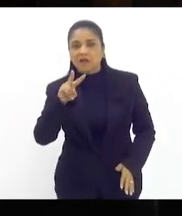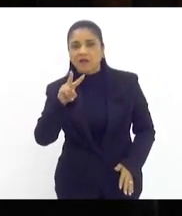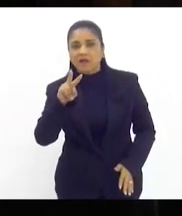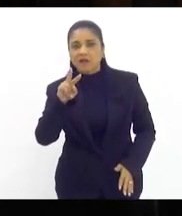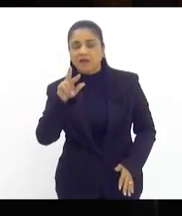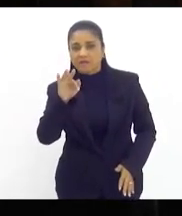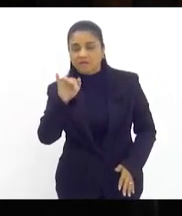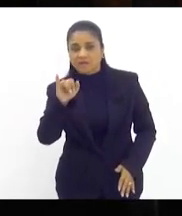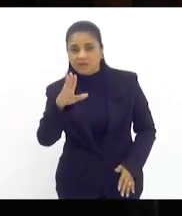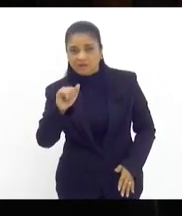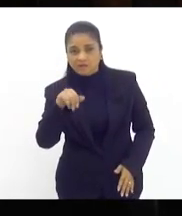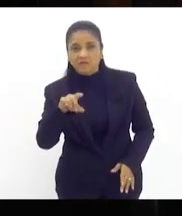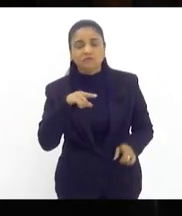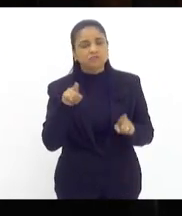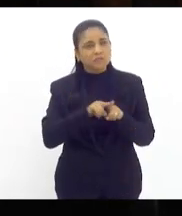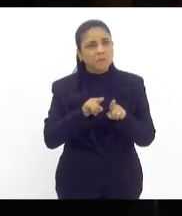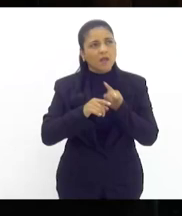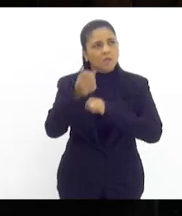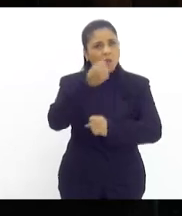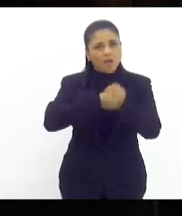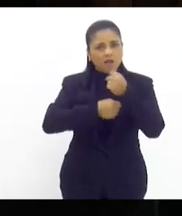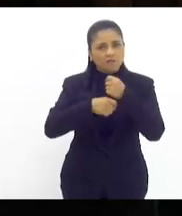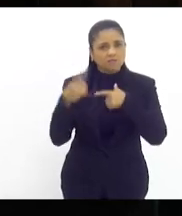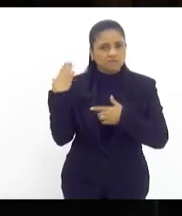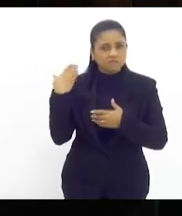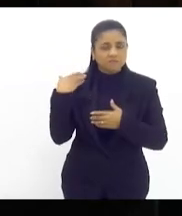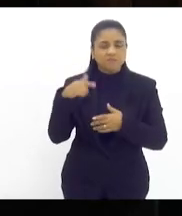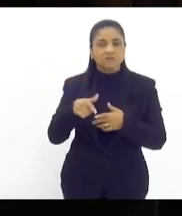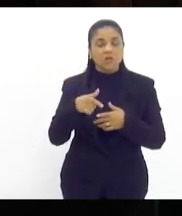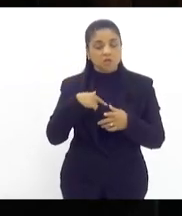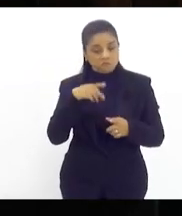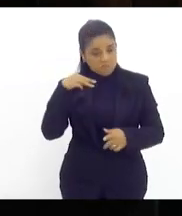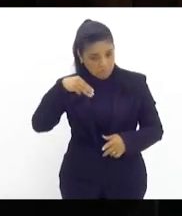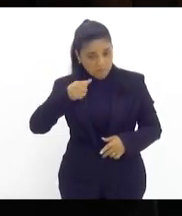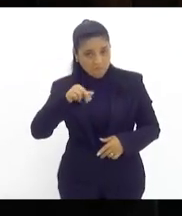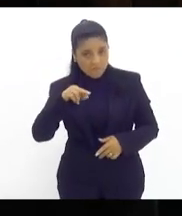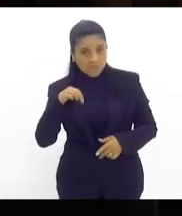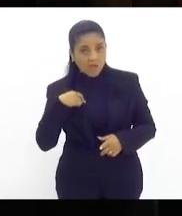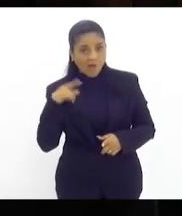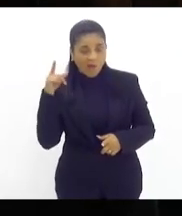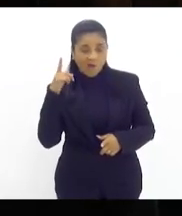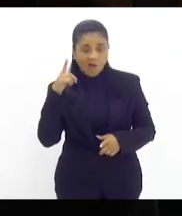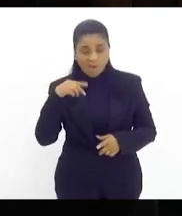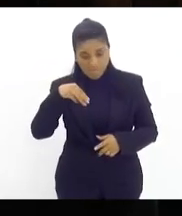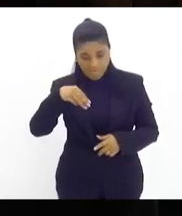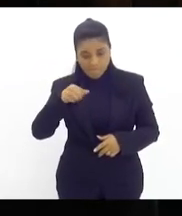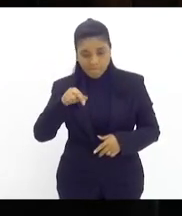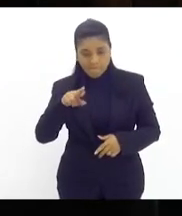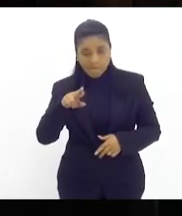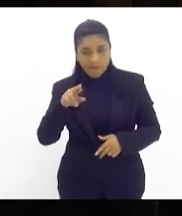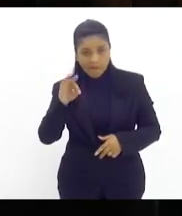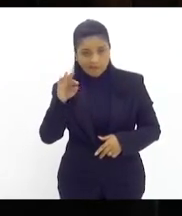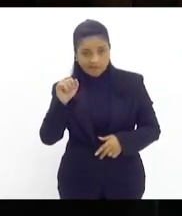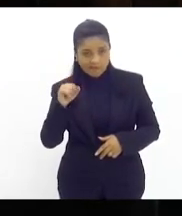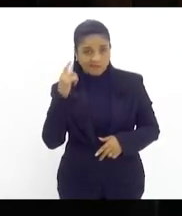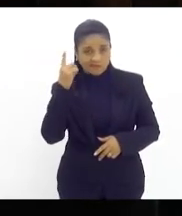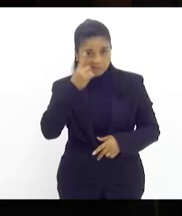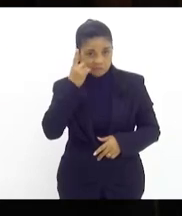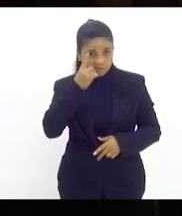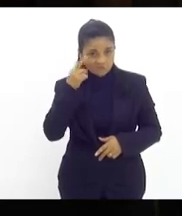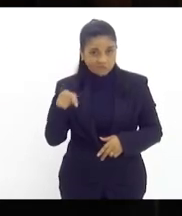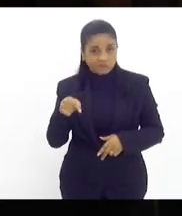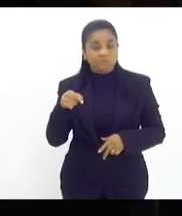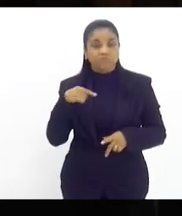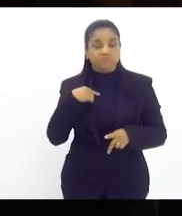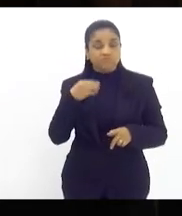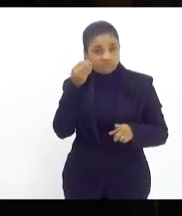da legislatura anterior a deputada Marta Rocha foi vítima de um atentado lá na penha e ela não dispunha de uma milícia ao